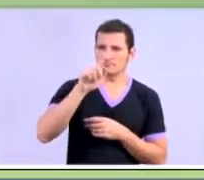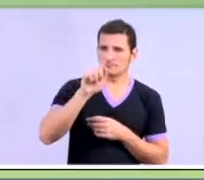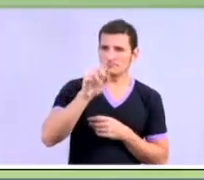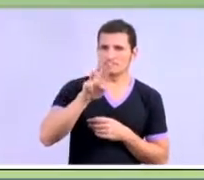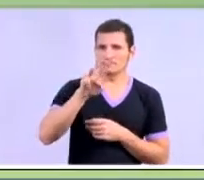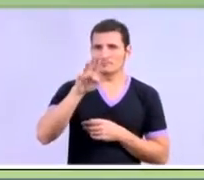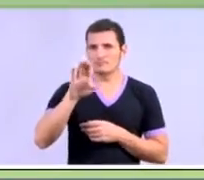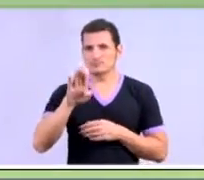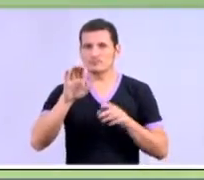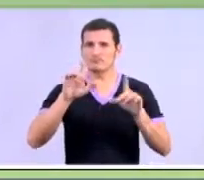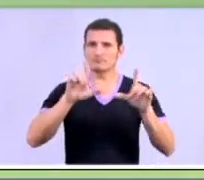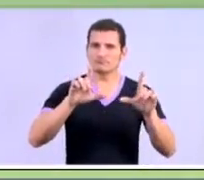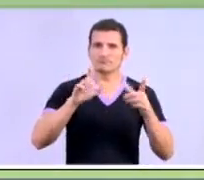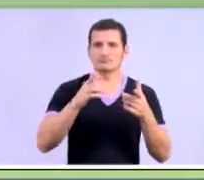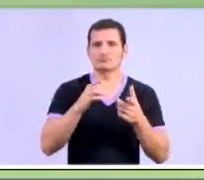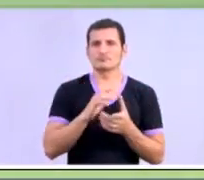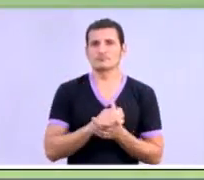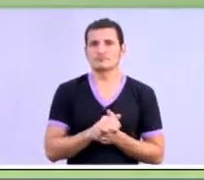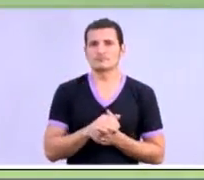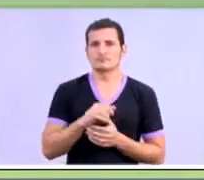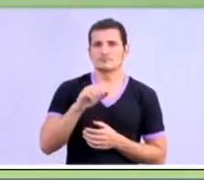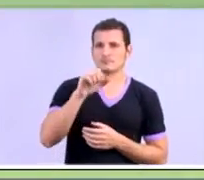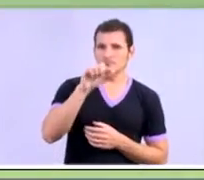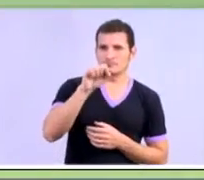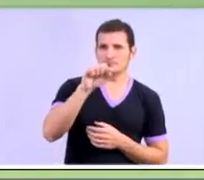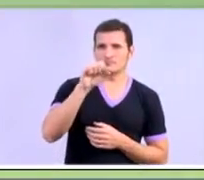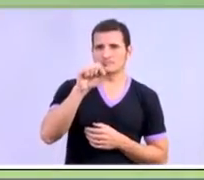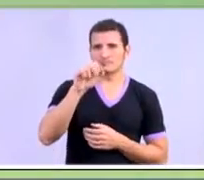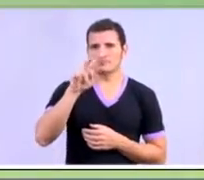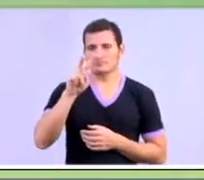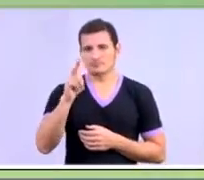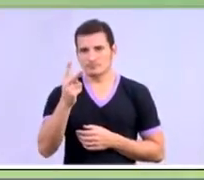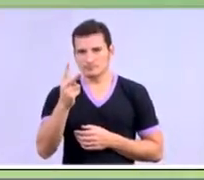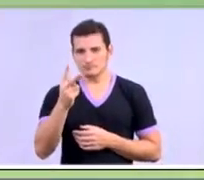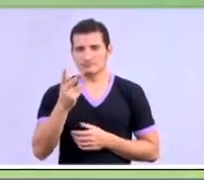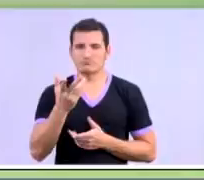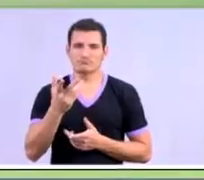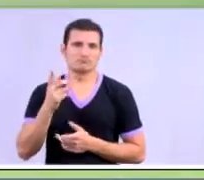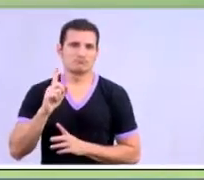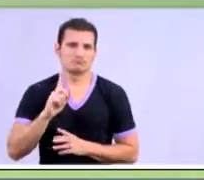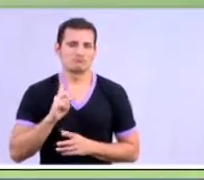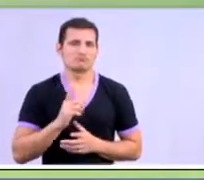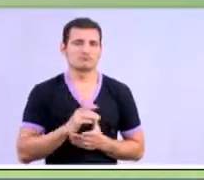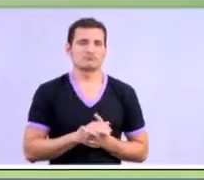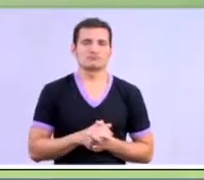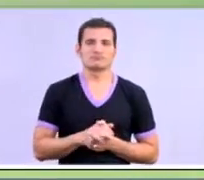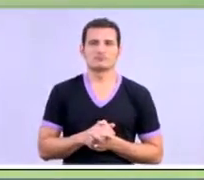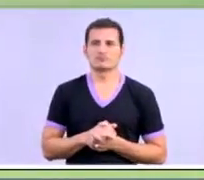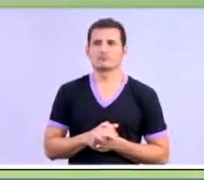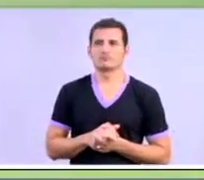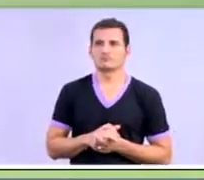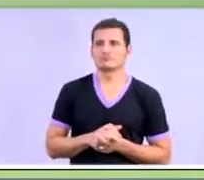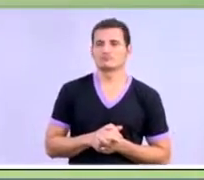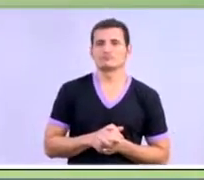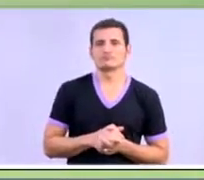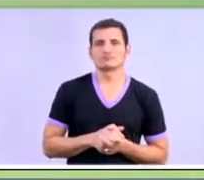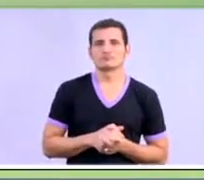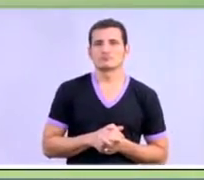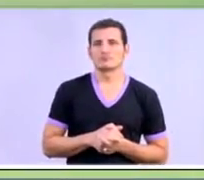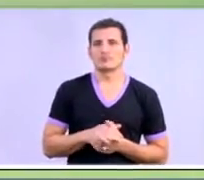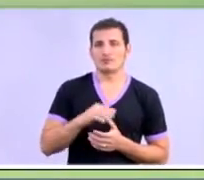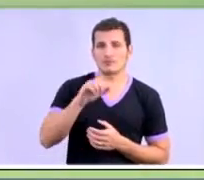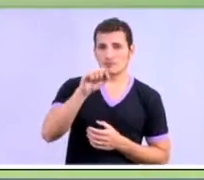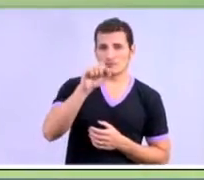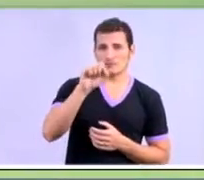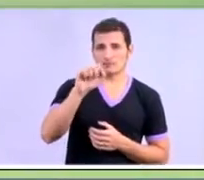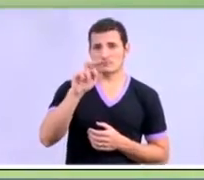exemplo. O SSH, que talvez não seja o mais comum aí para todos, né? Mas o SSH